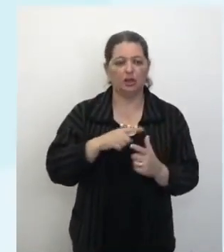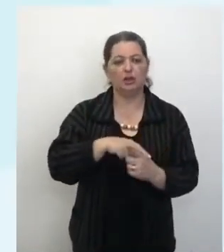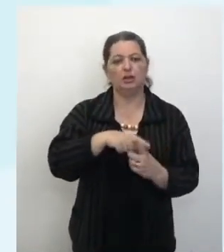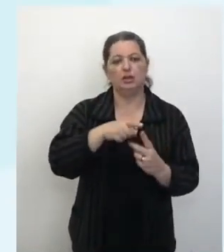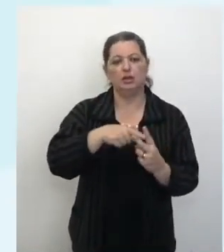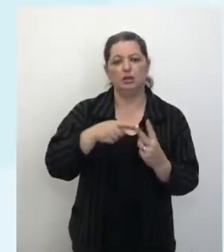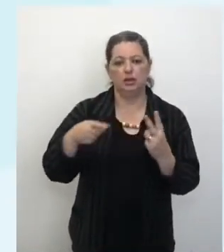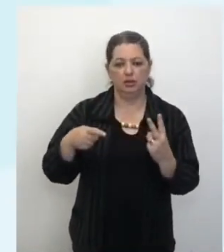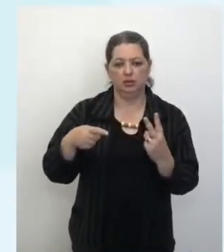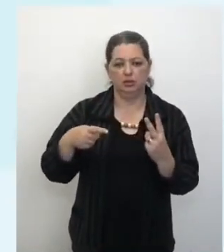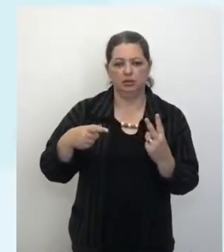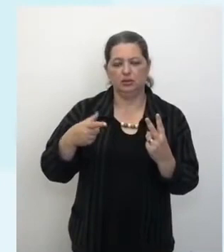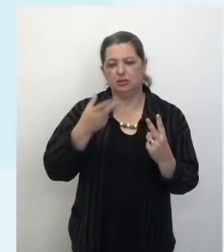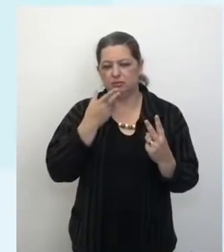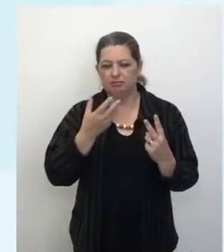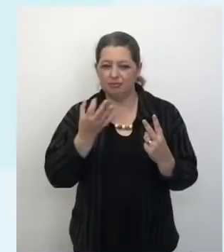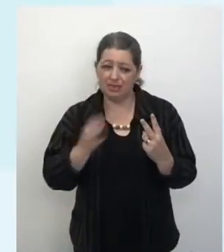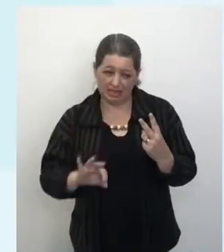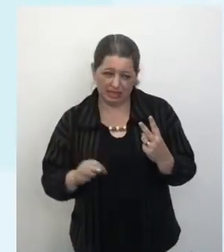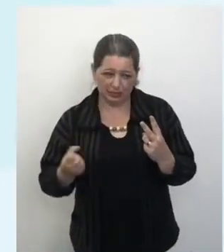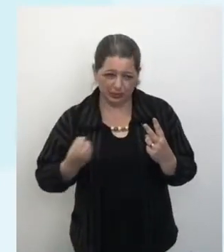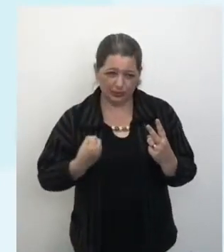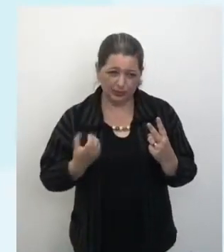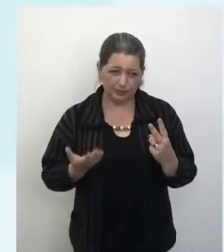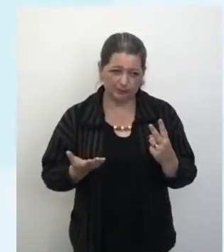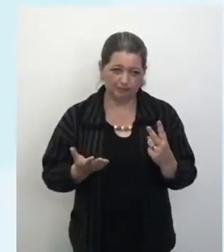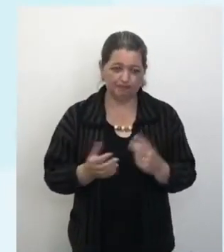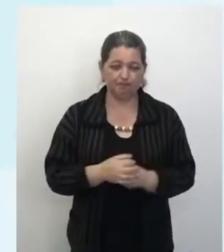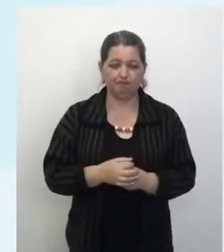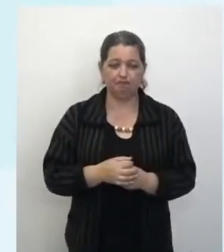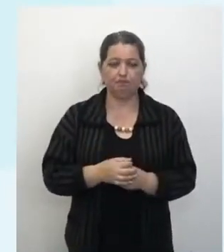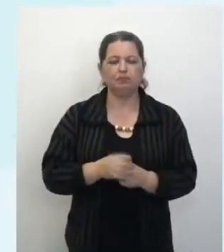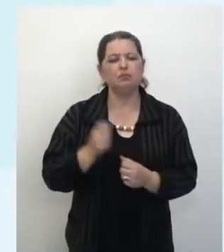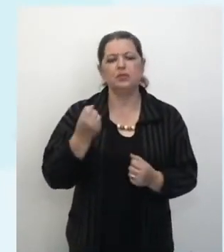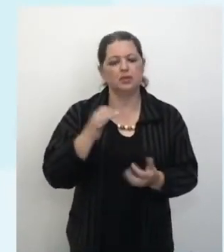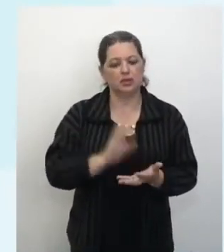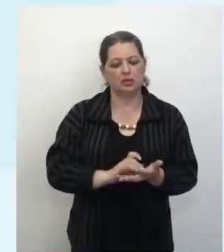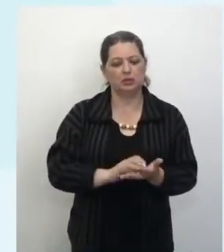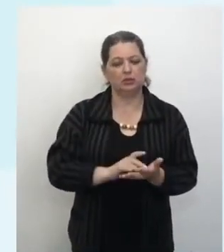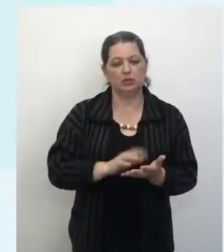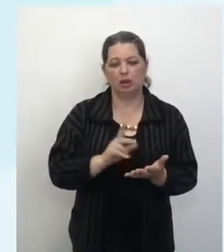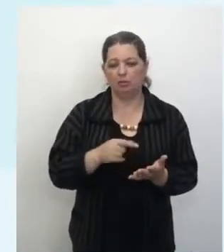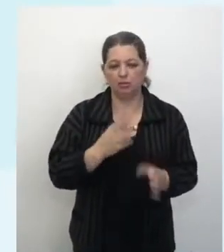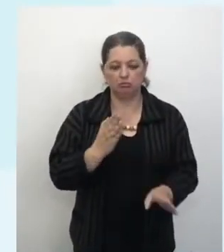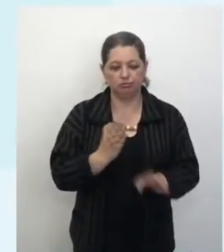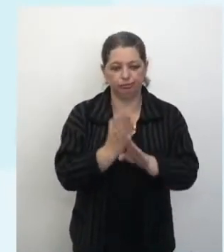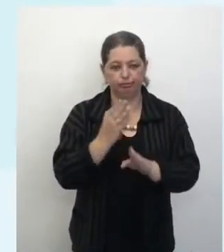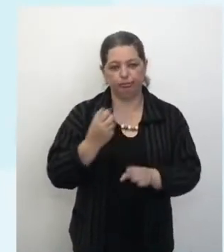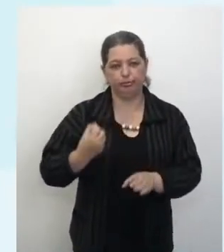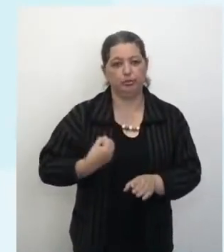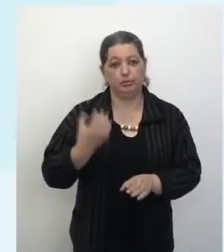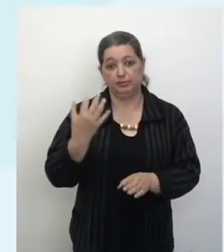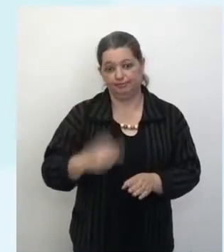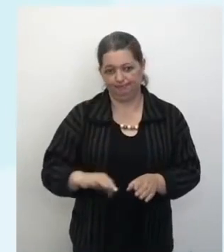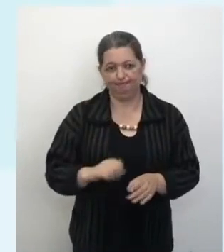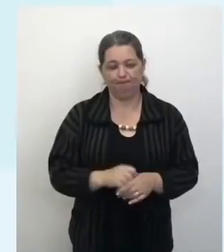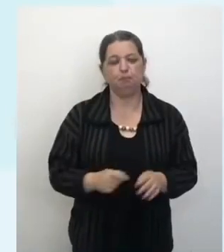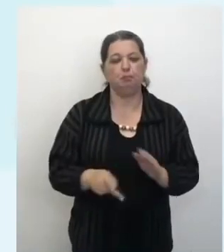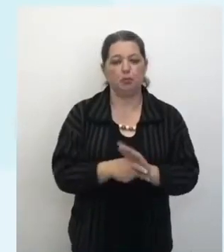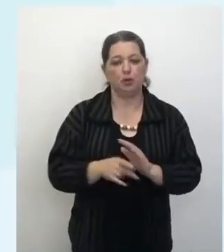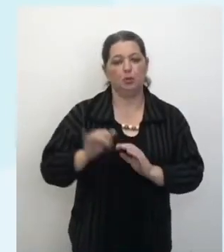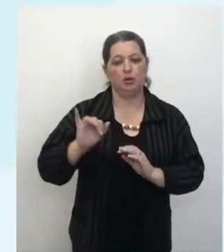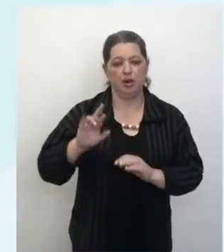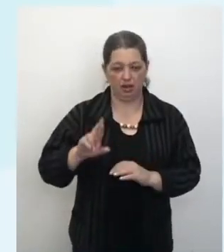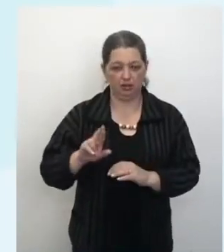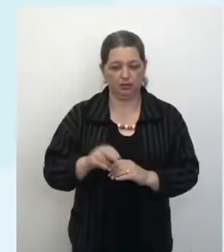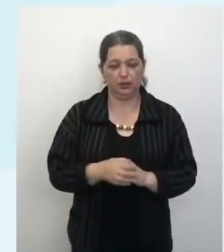são exatas. Ah, que raiz exata? É, aquela que quando a gente calcula, dá exatamente um número inteiro, que são os racionais. Então,